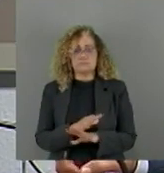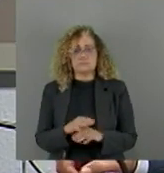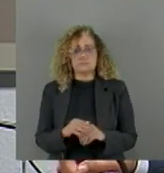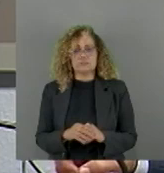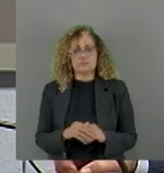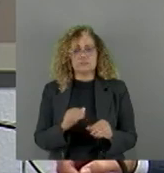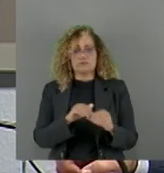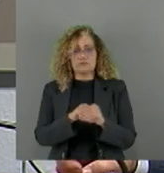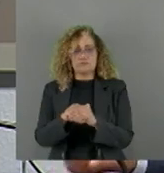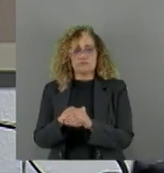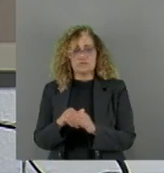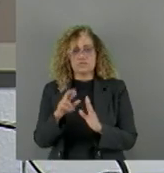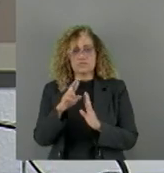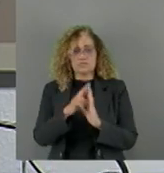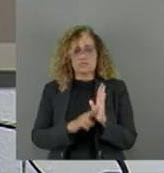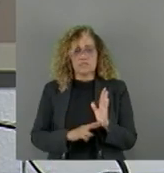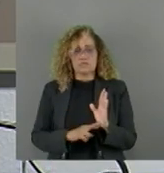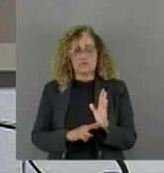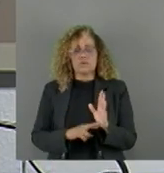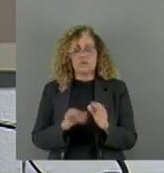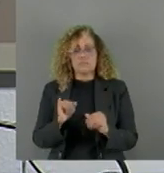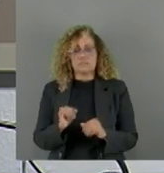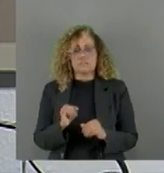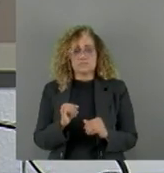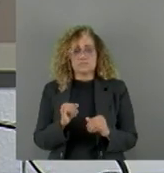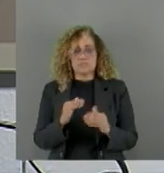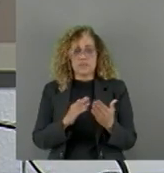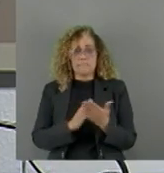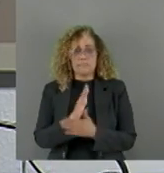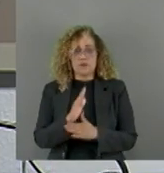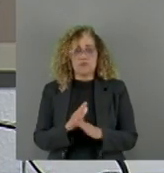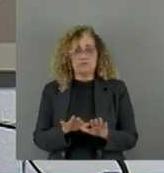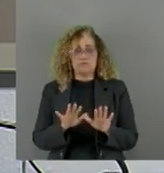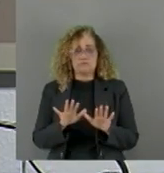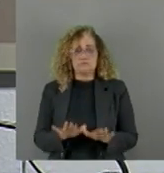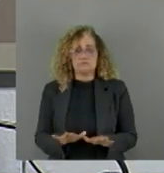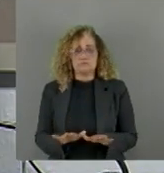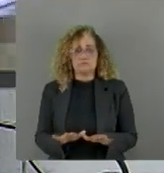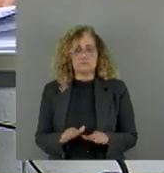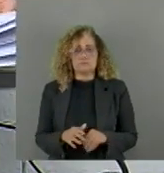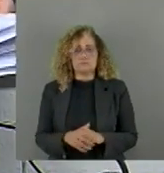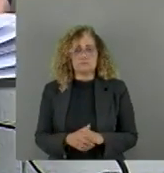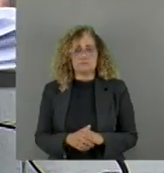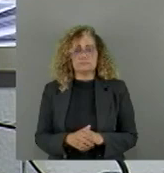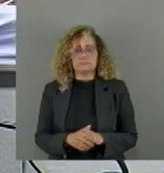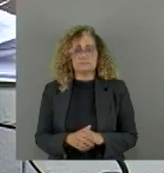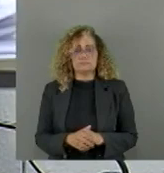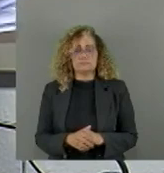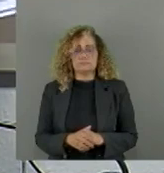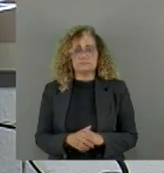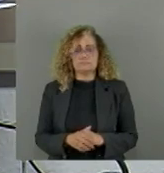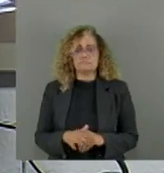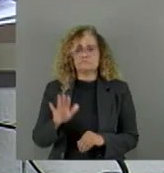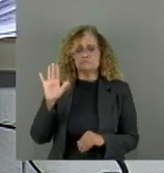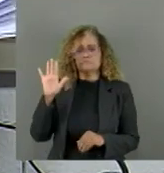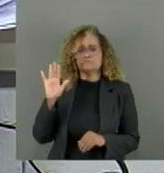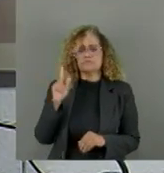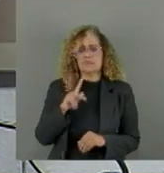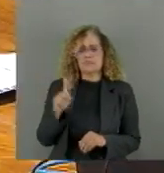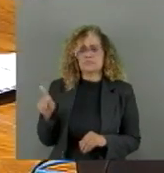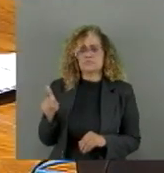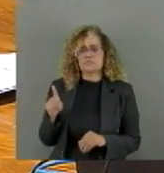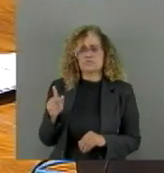votação, o relatório. Os senhores senadores que o aprovam queiram permanecer como se encontram. Presidente, só questão de justiça, o